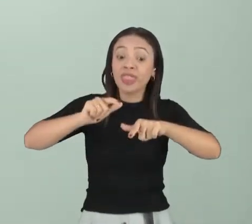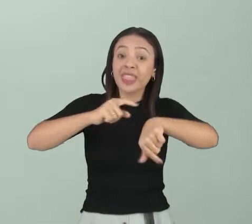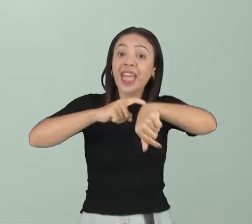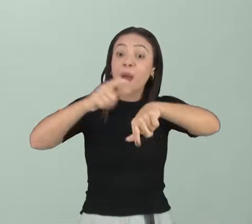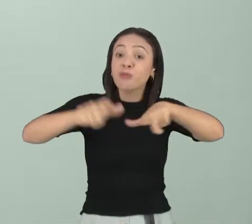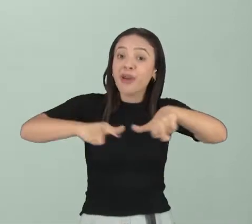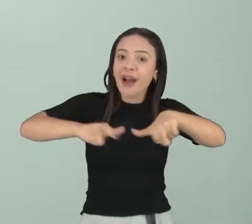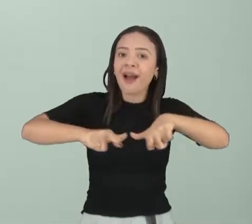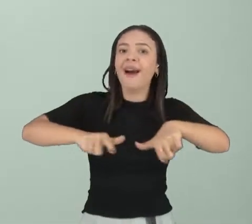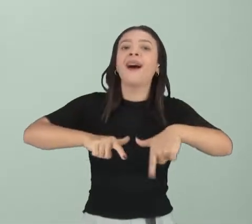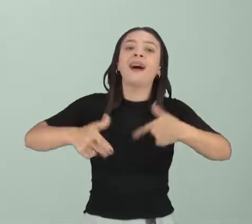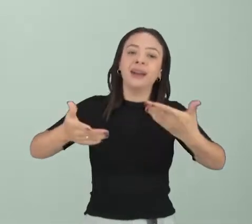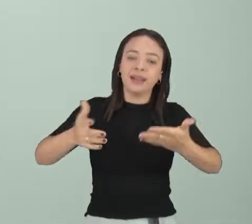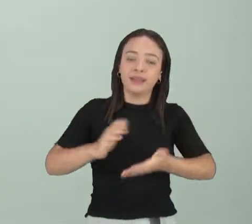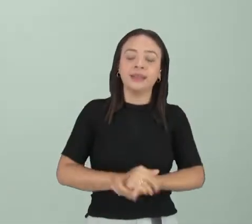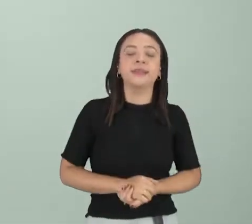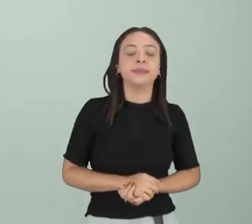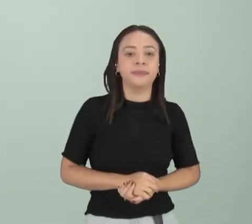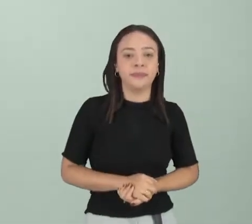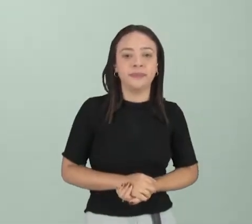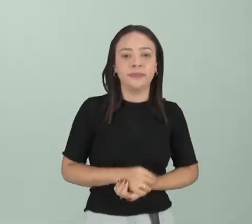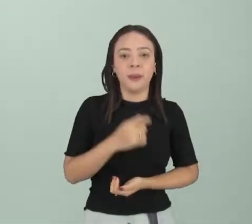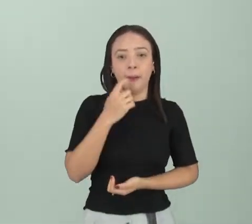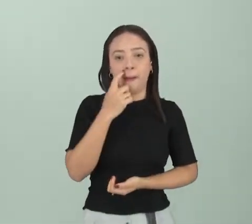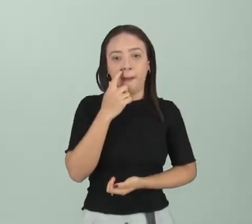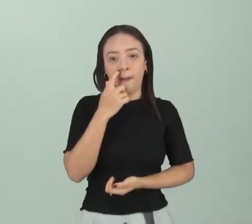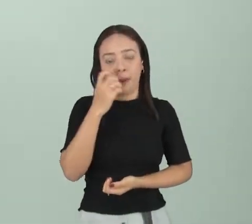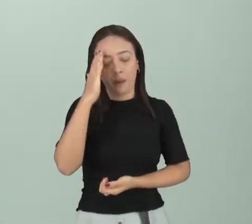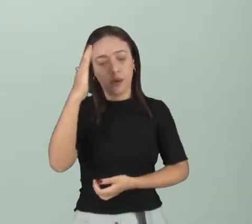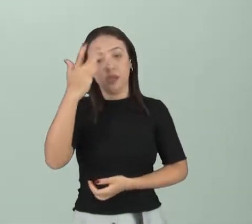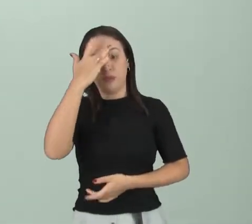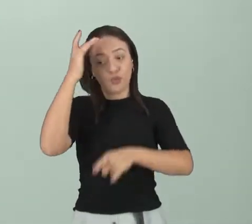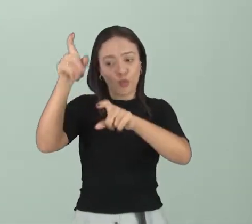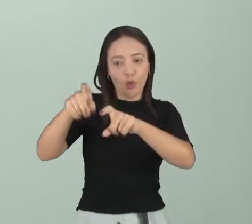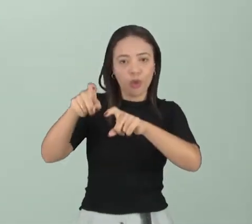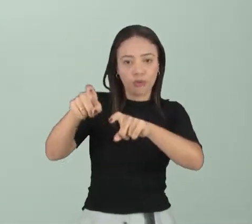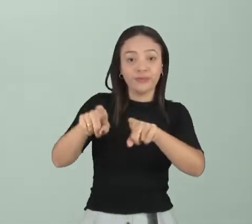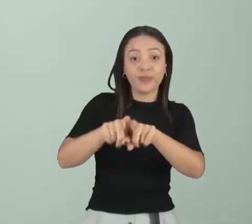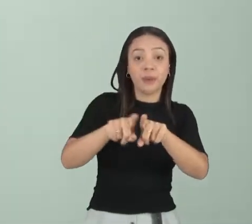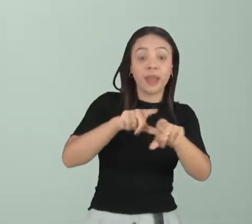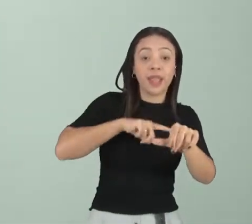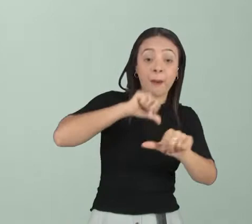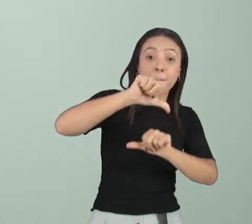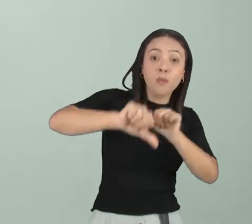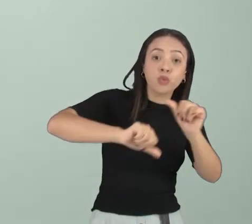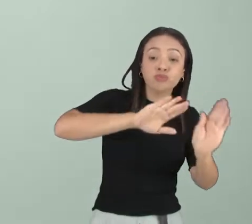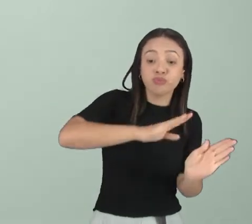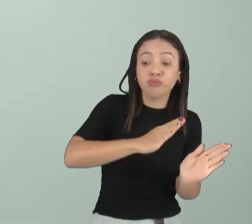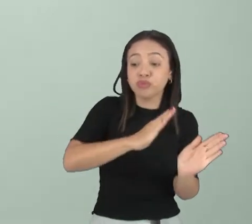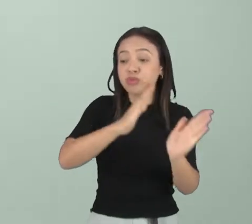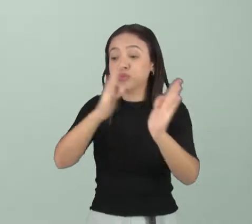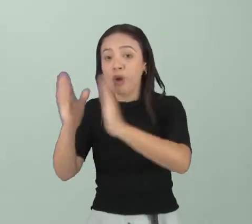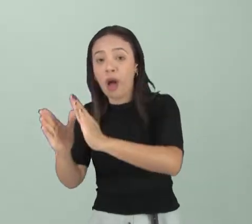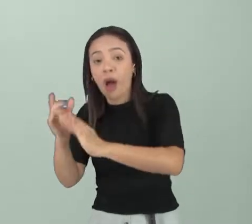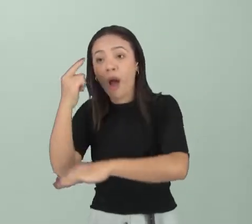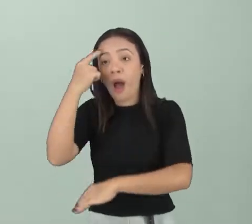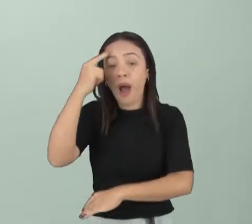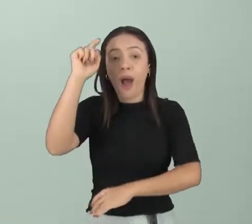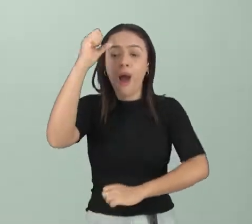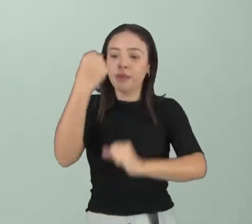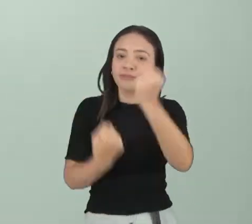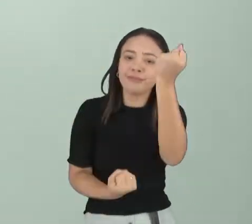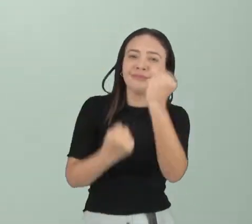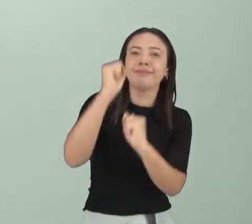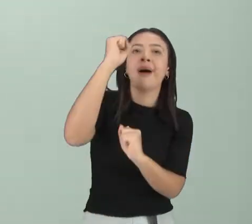do trabalho também se referente se referente então ao camponês E aí a gente vem com a Revolução Industrial vem com a invenção